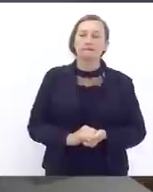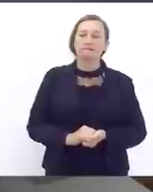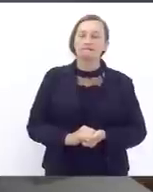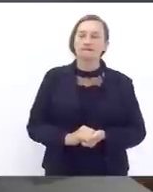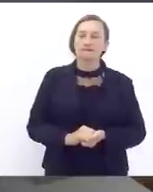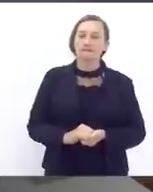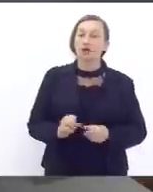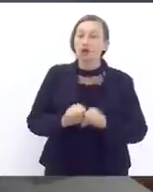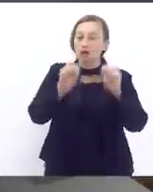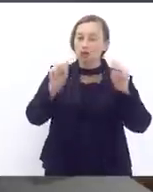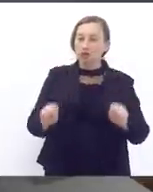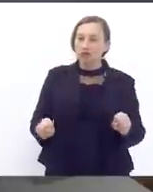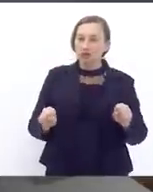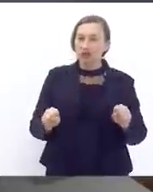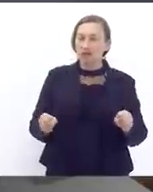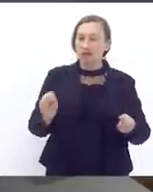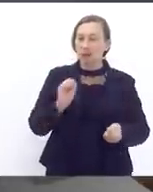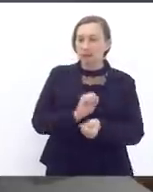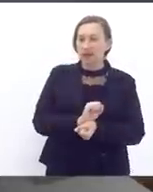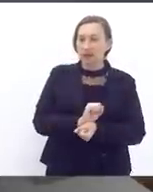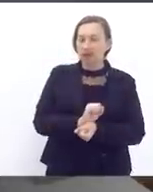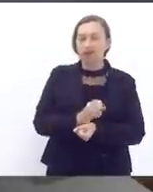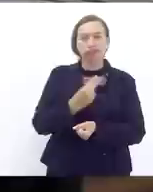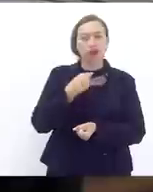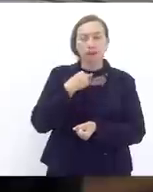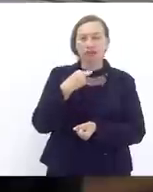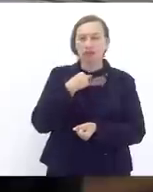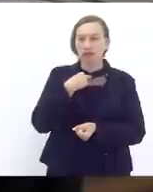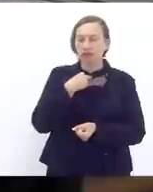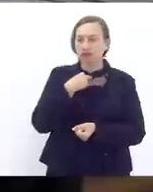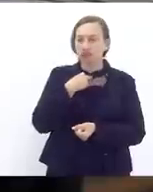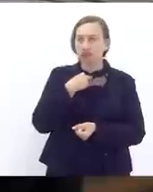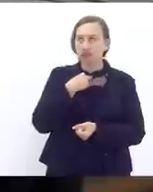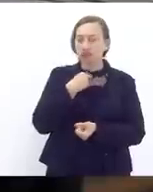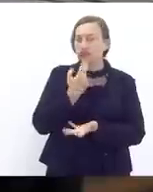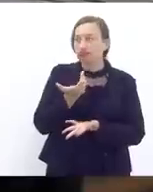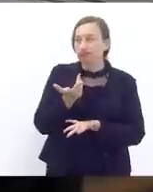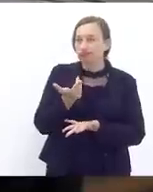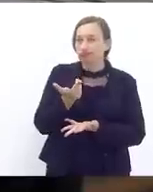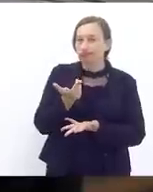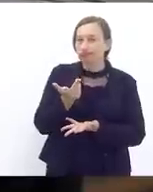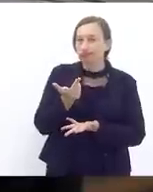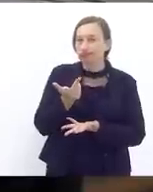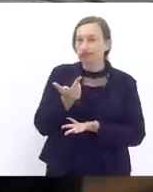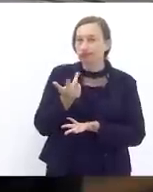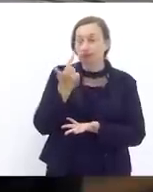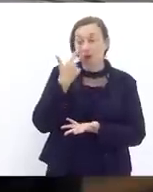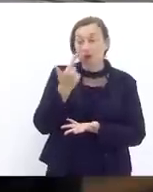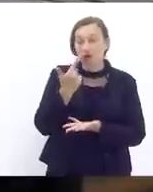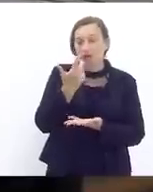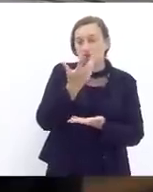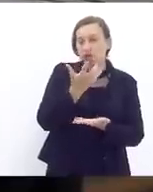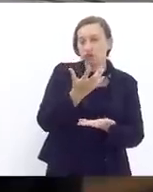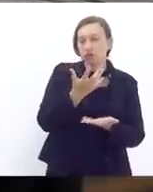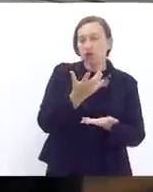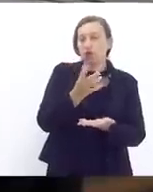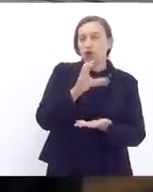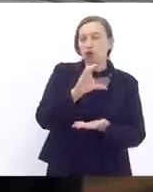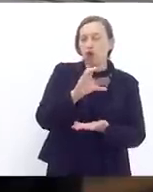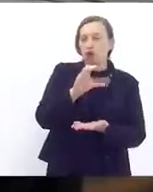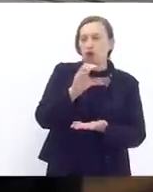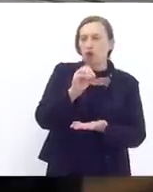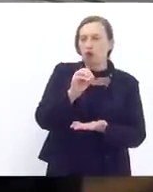o sistema tá fora do ar né Nós não podemos colher os contracheque para poder